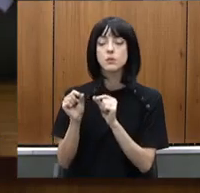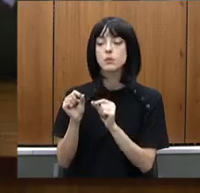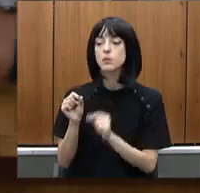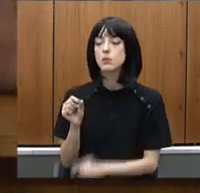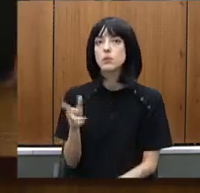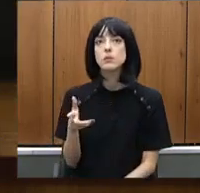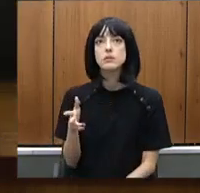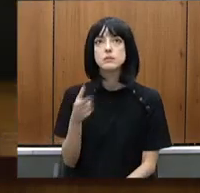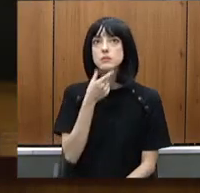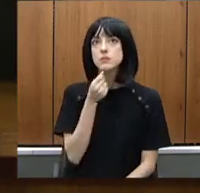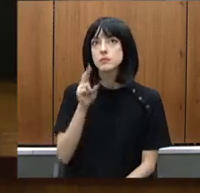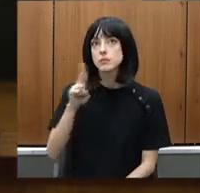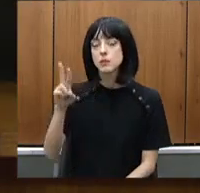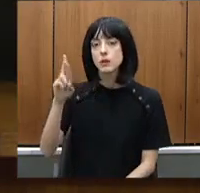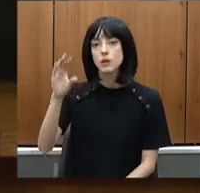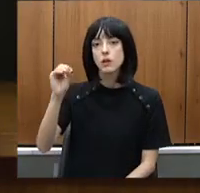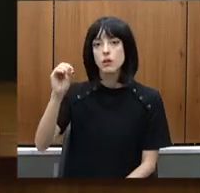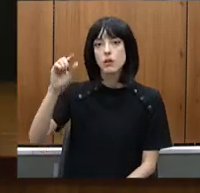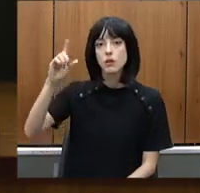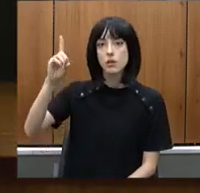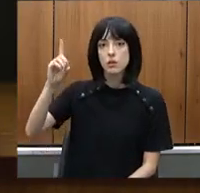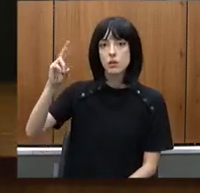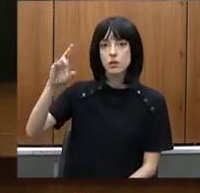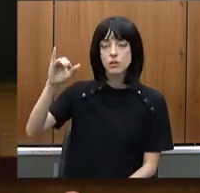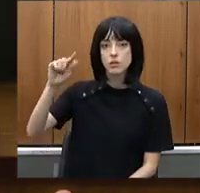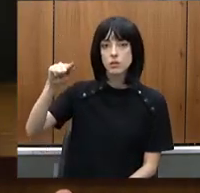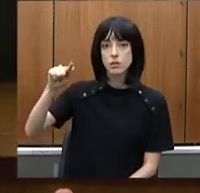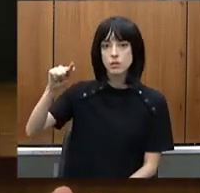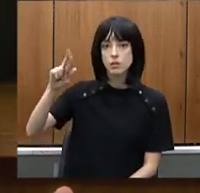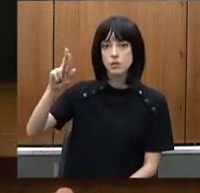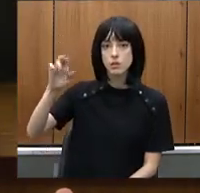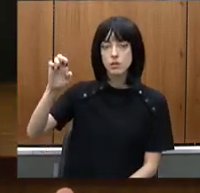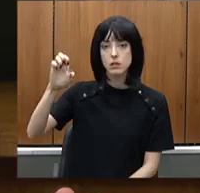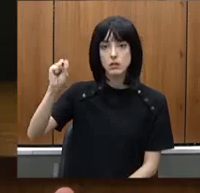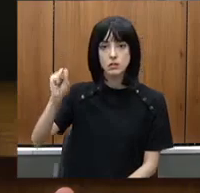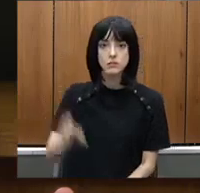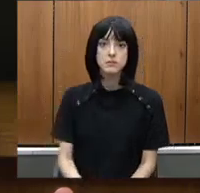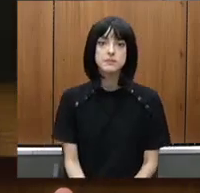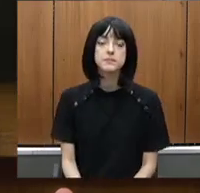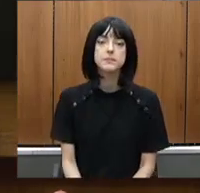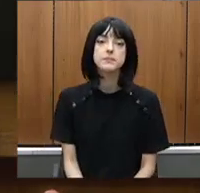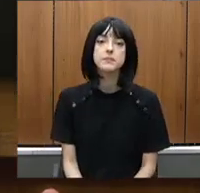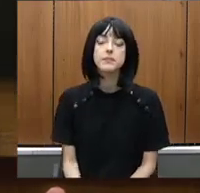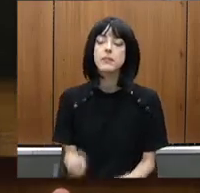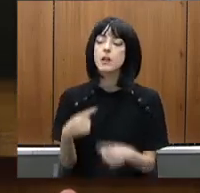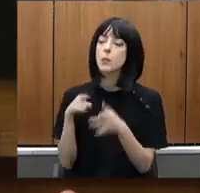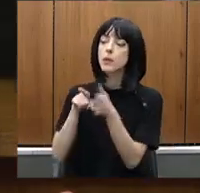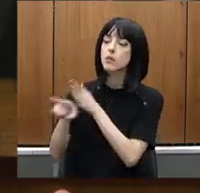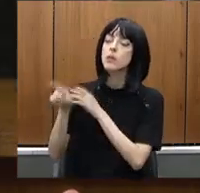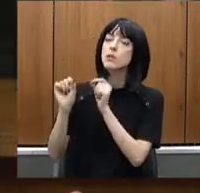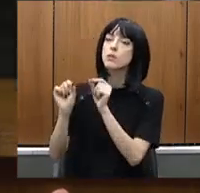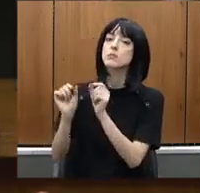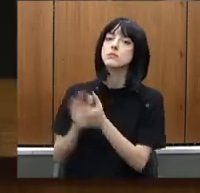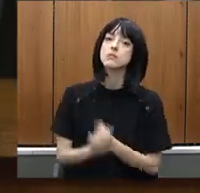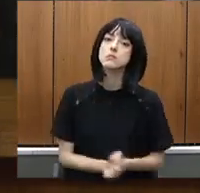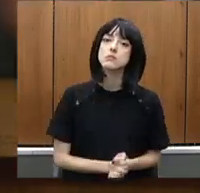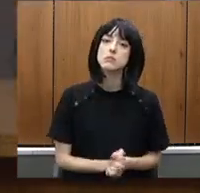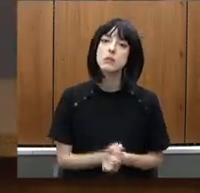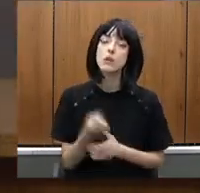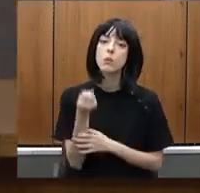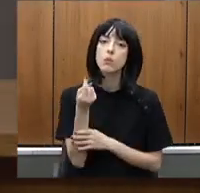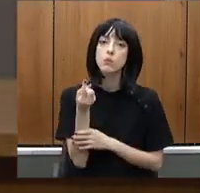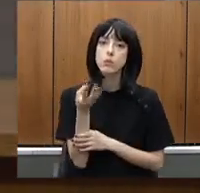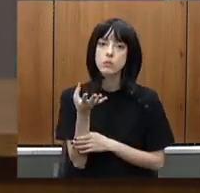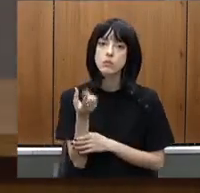eu tava perguntando quanto de dinheiro Federal veio para nossa polícia militar para ela cuidar dos crimes federais